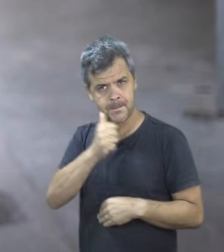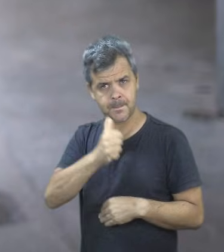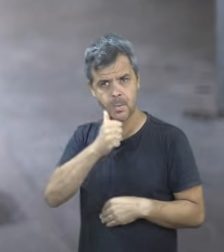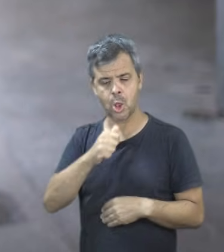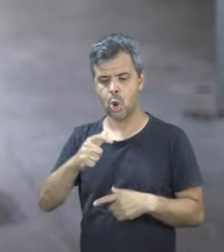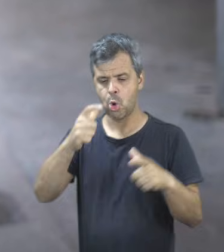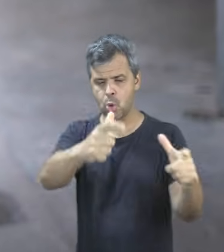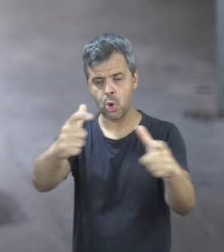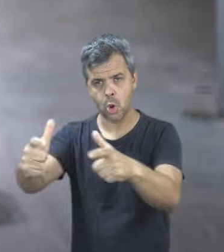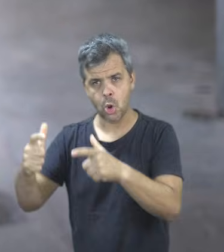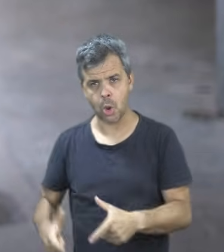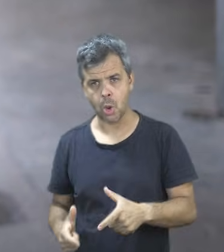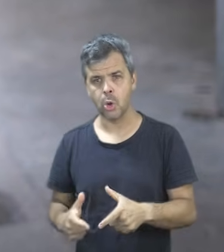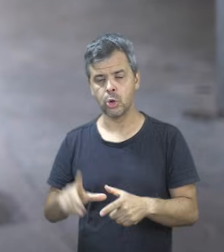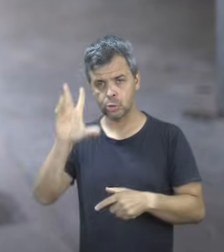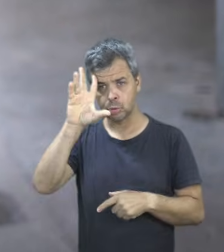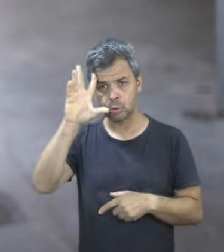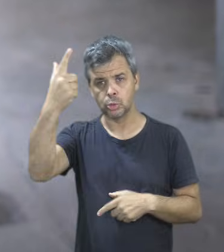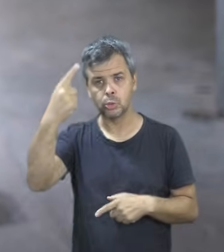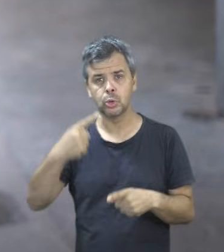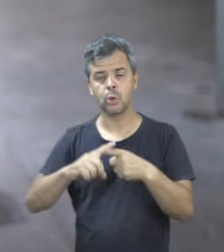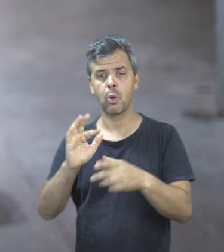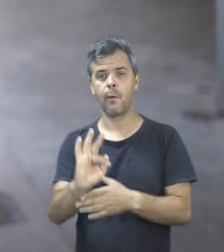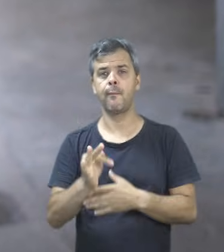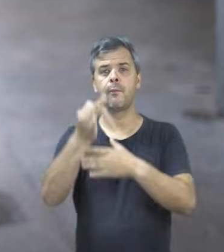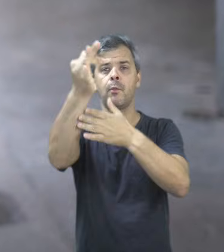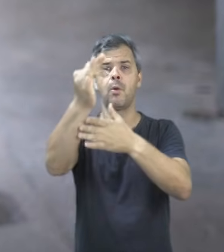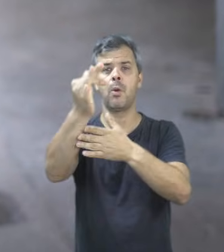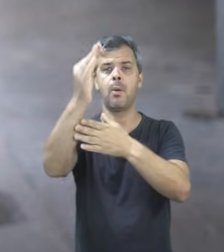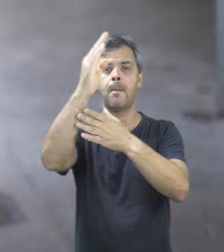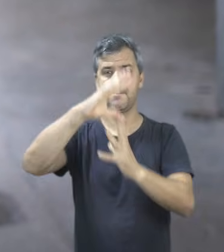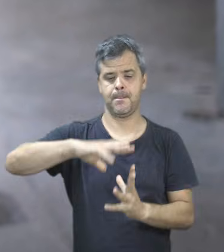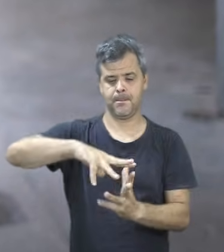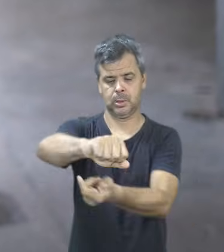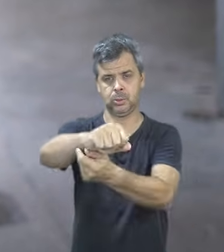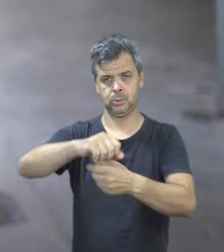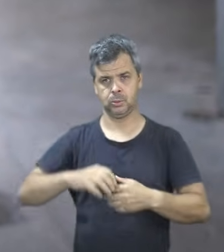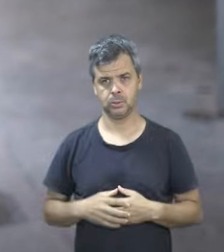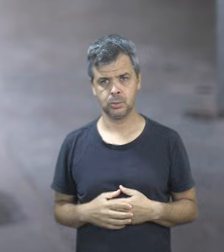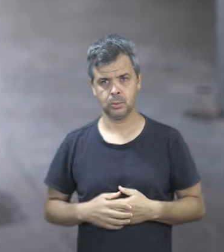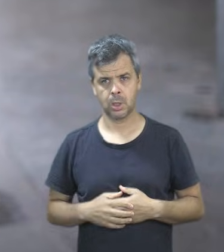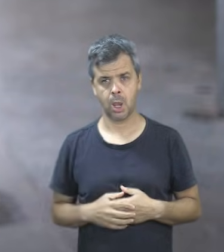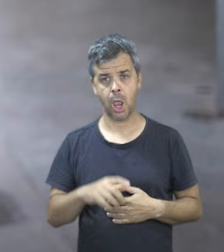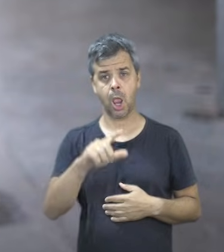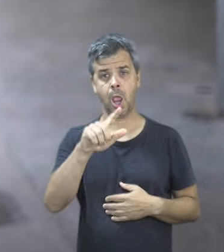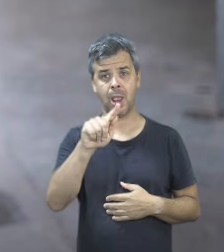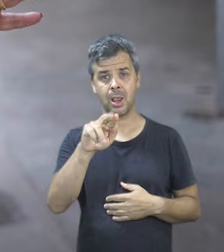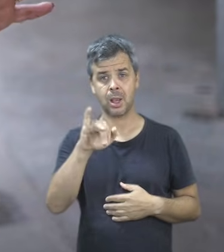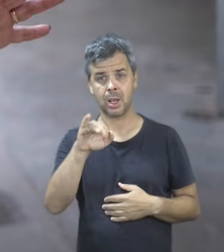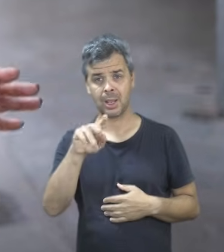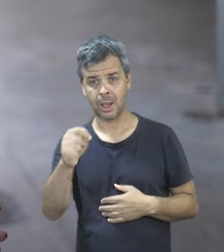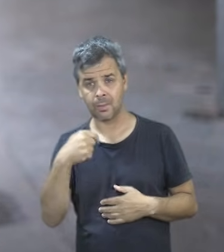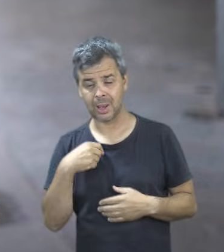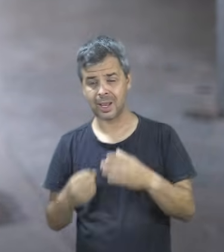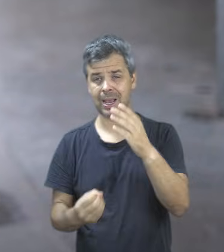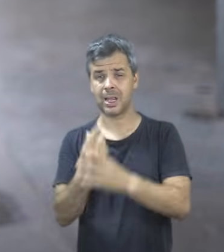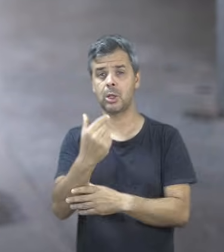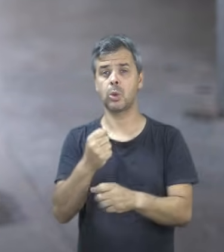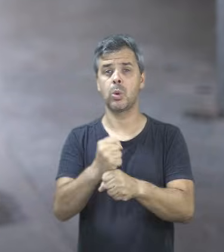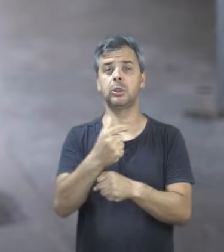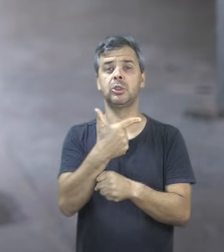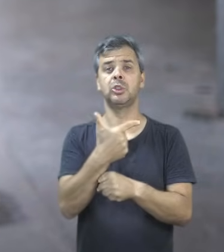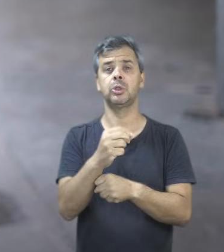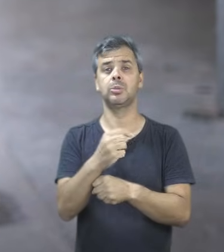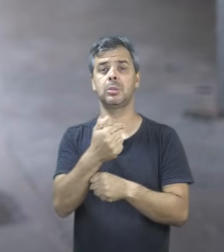nos espaços de decisão sobre o futuro do nosso planeta. O GAP foi criado em 2017